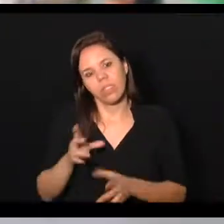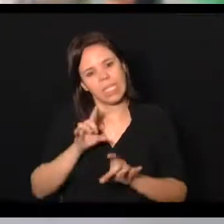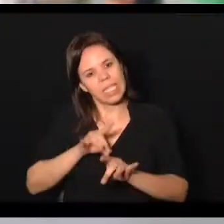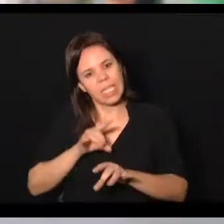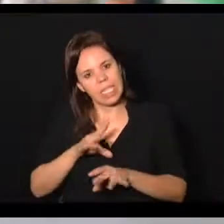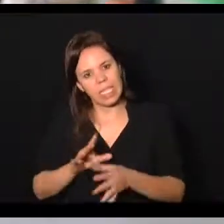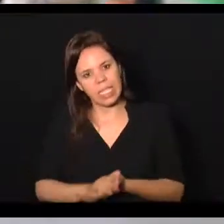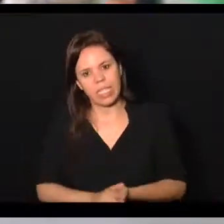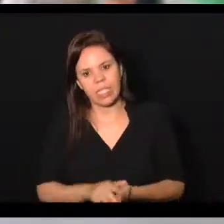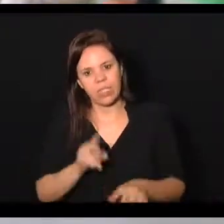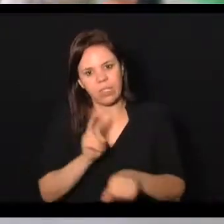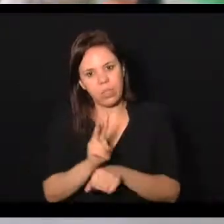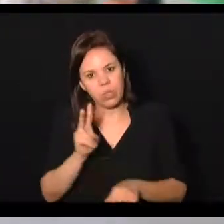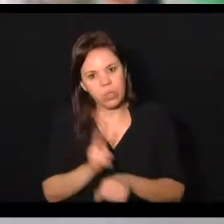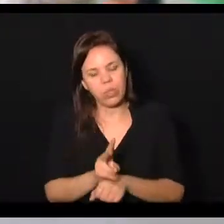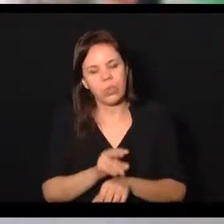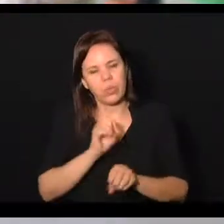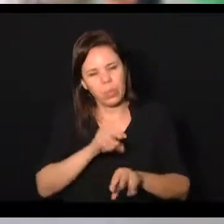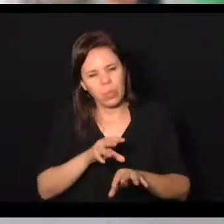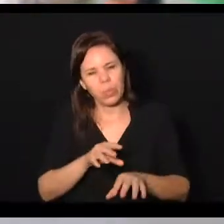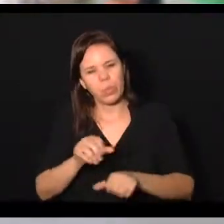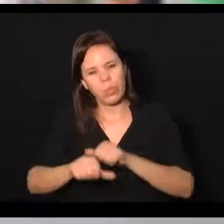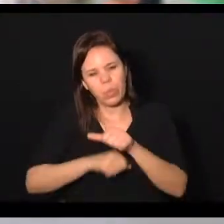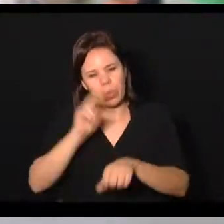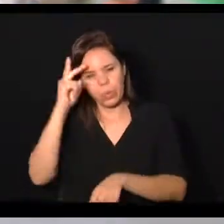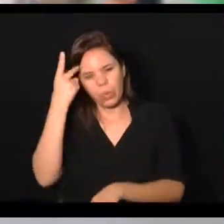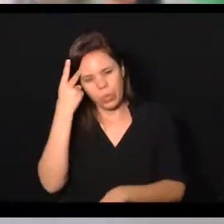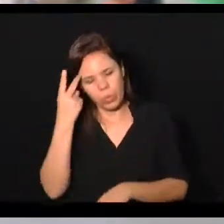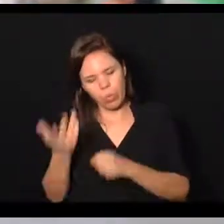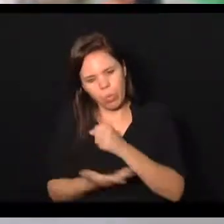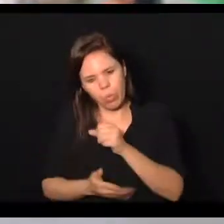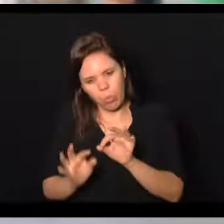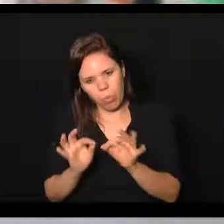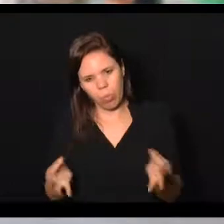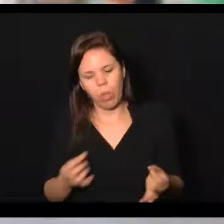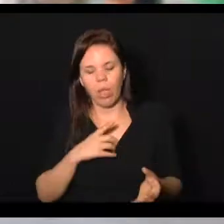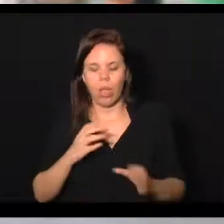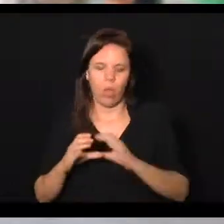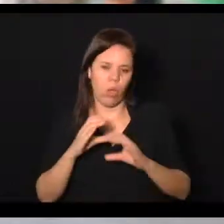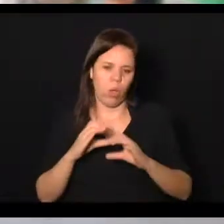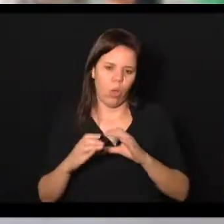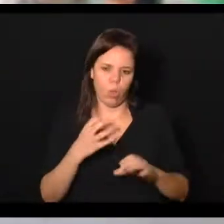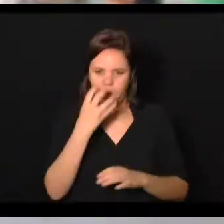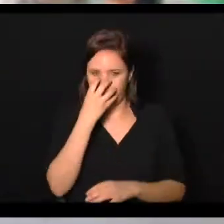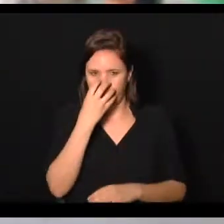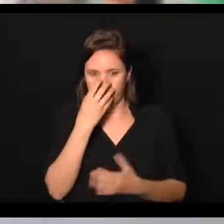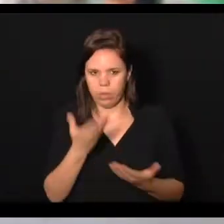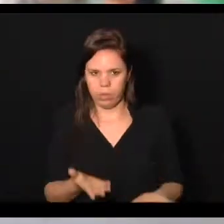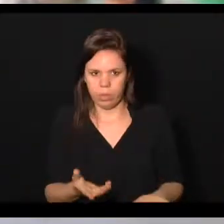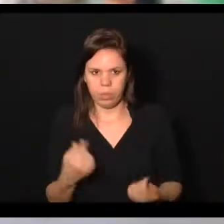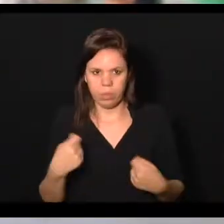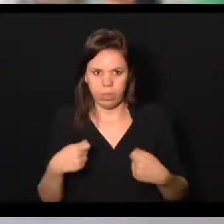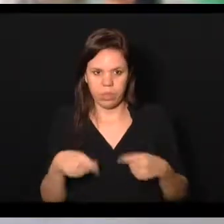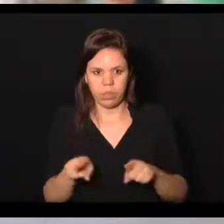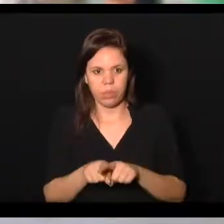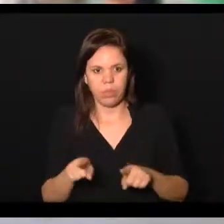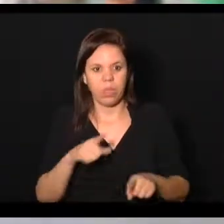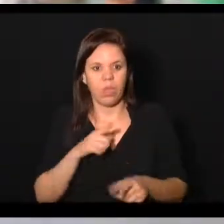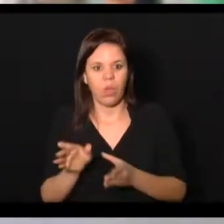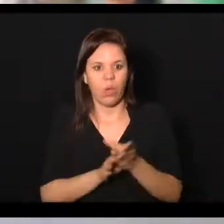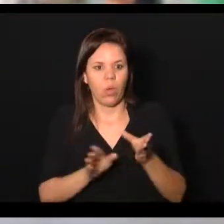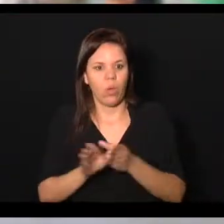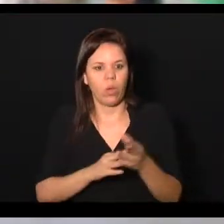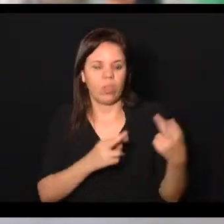de adestramento, que é bem conhecido, adestramento básico, para a gente criar uma comunicação com o cão. E a gente precisa também orientar